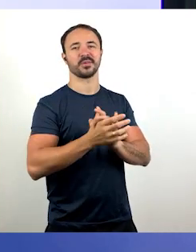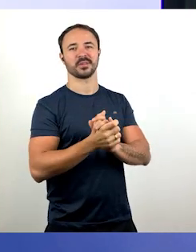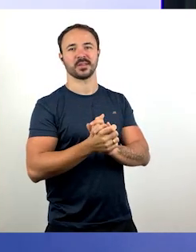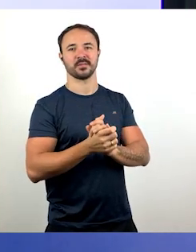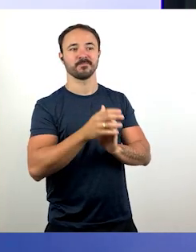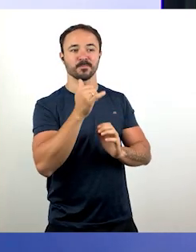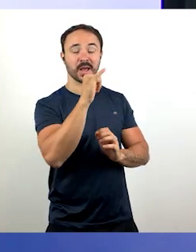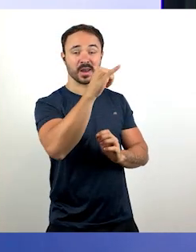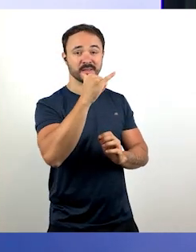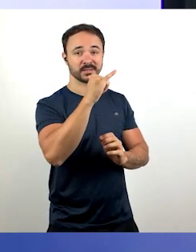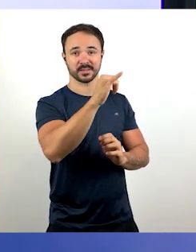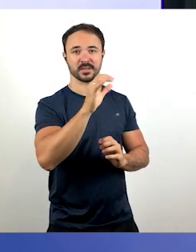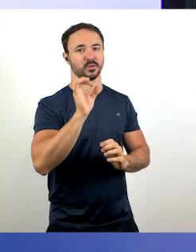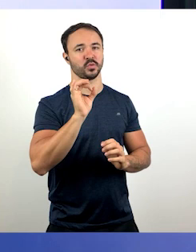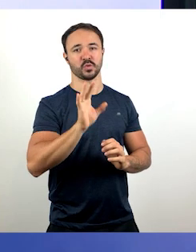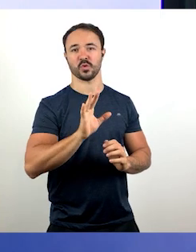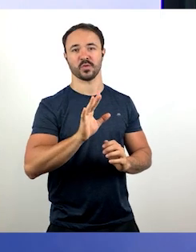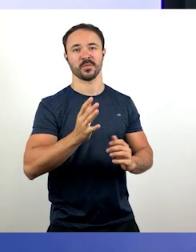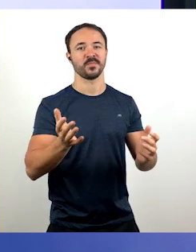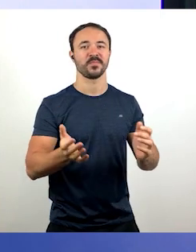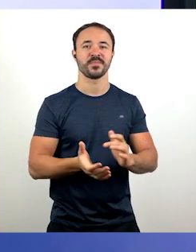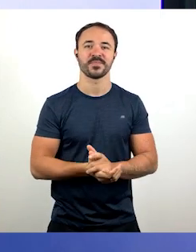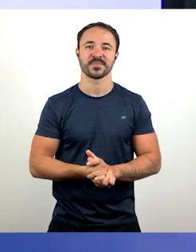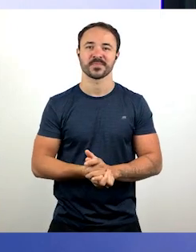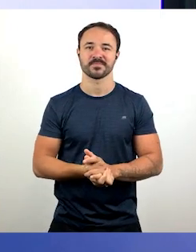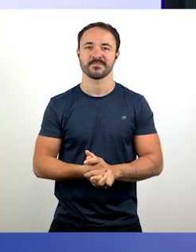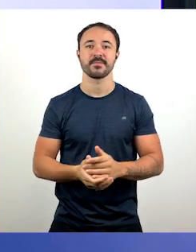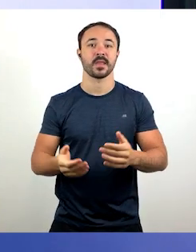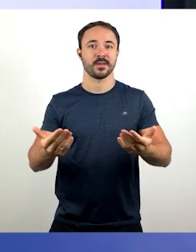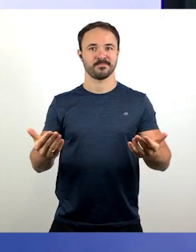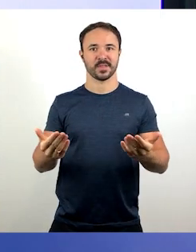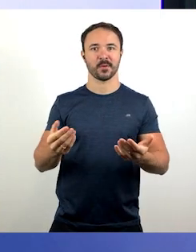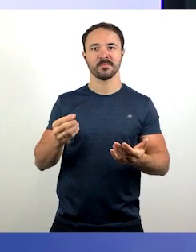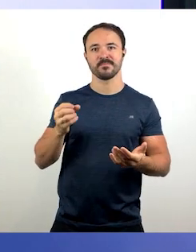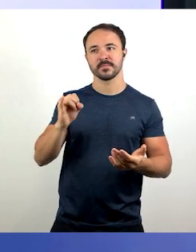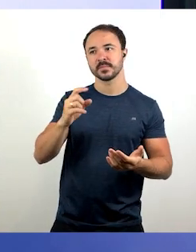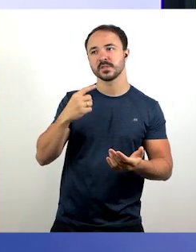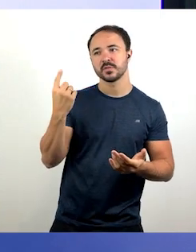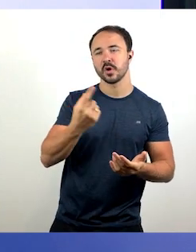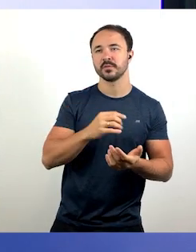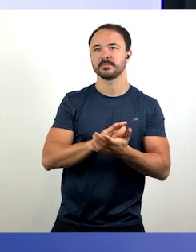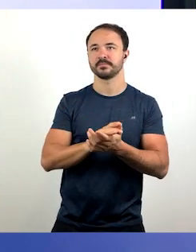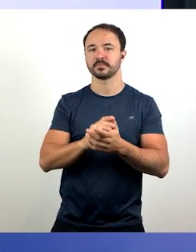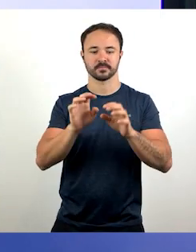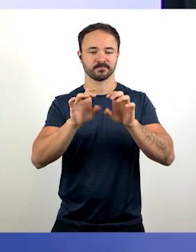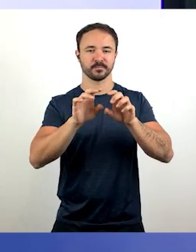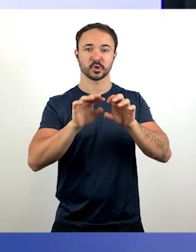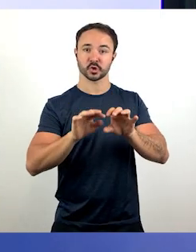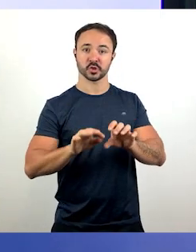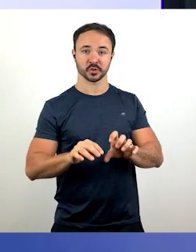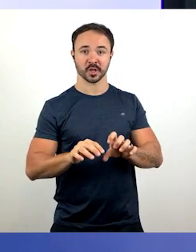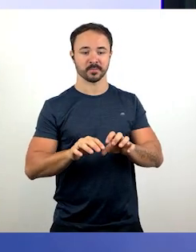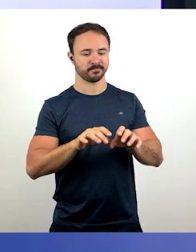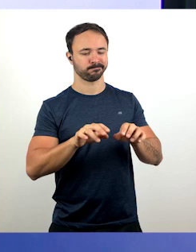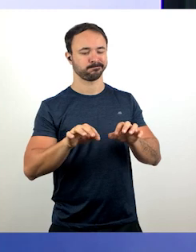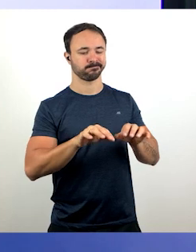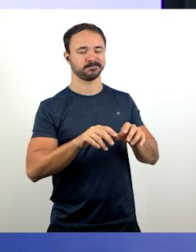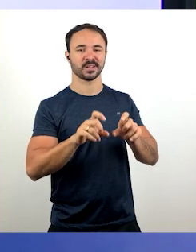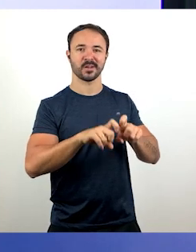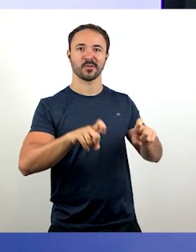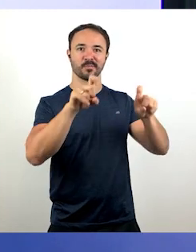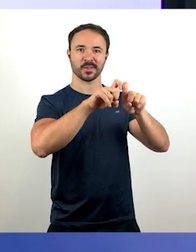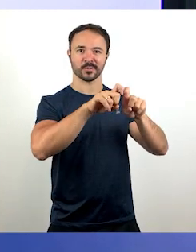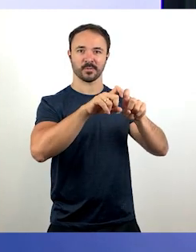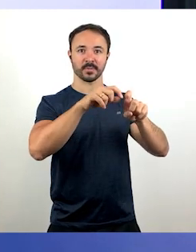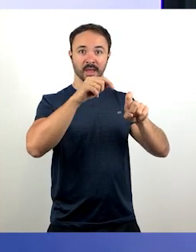ausência de um pulso elétrico. Então, a partir do momento em que nós escrevemos no teclado, esse